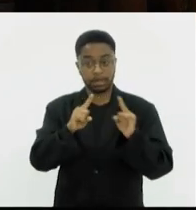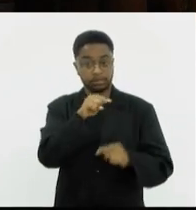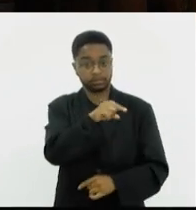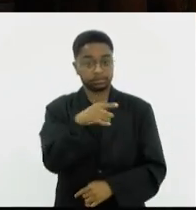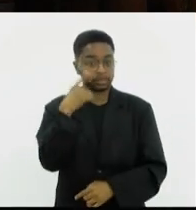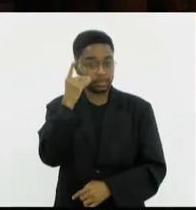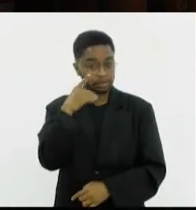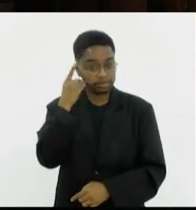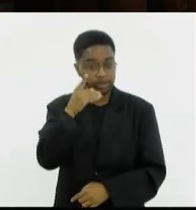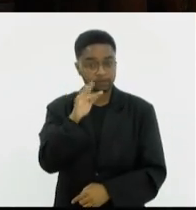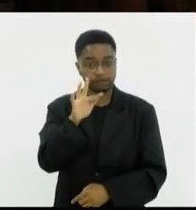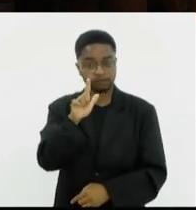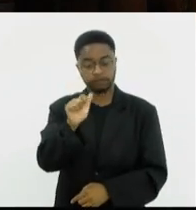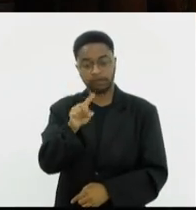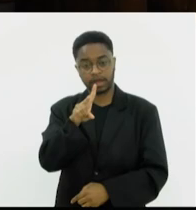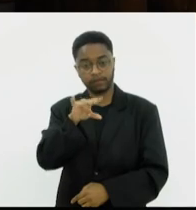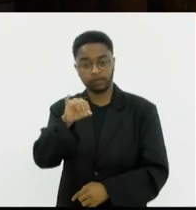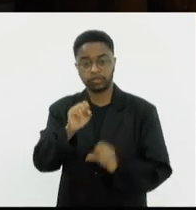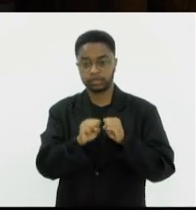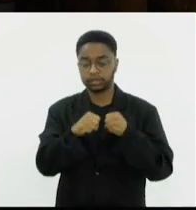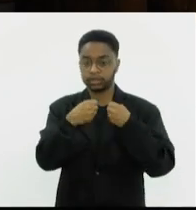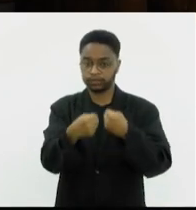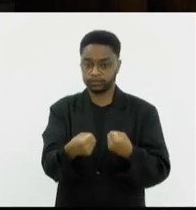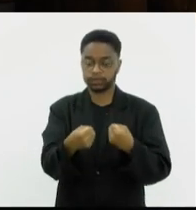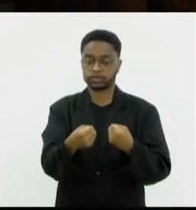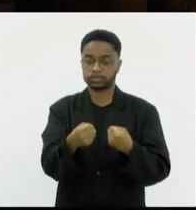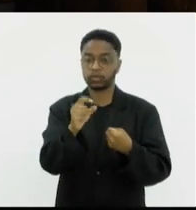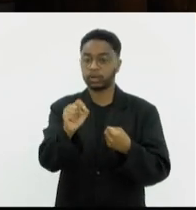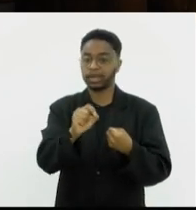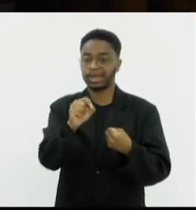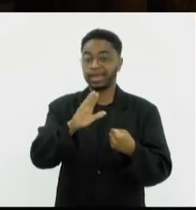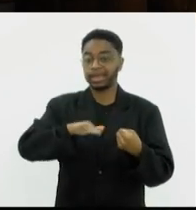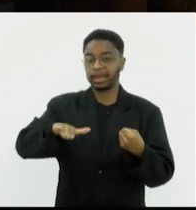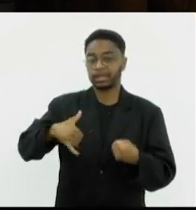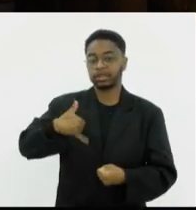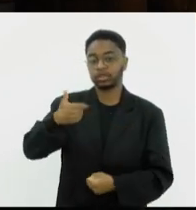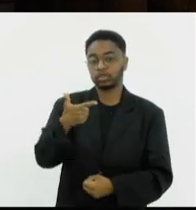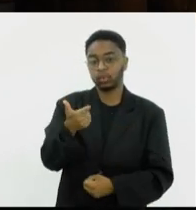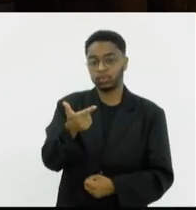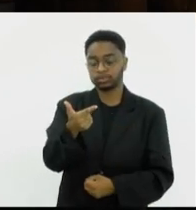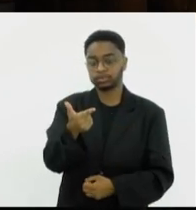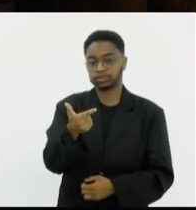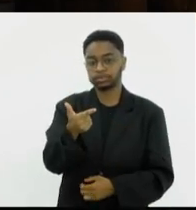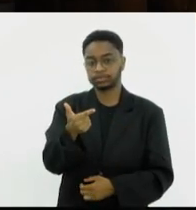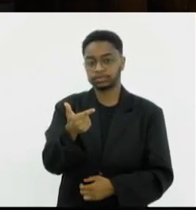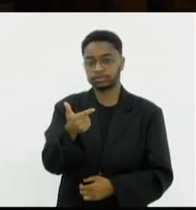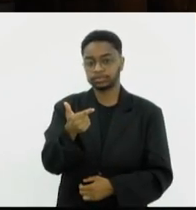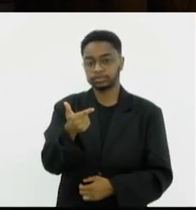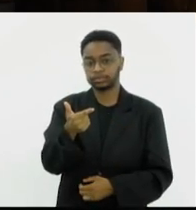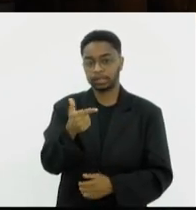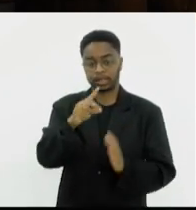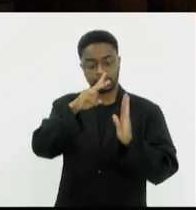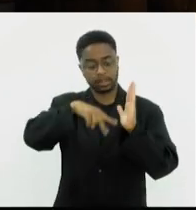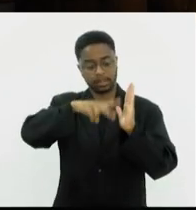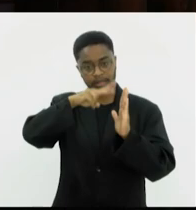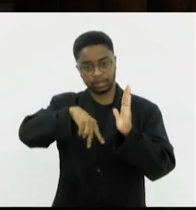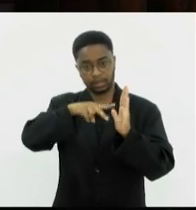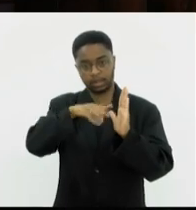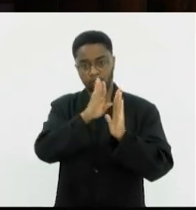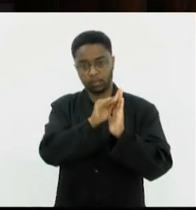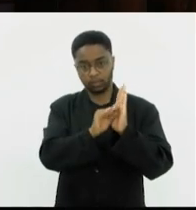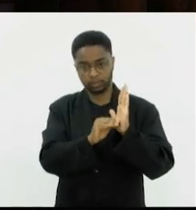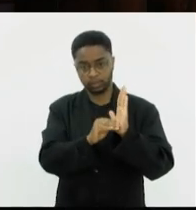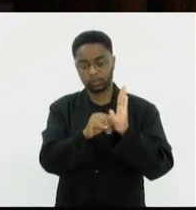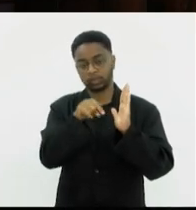deputado Flávio Serafini, ele defende que as crianças de 12 anos consumam esse